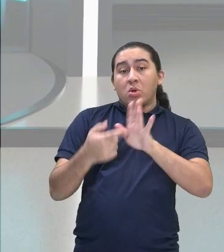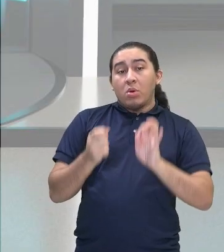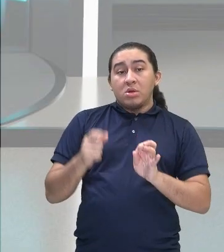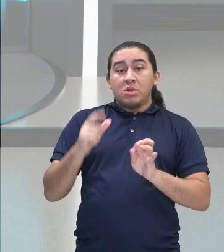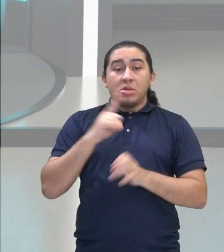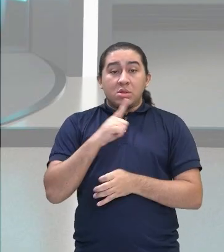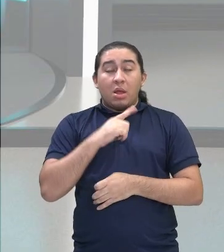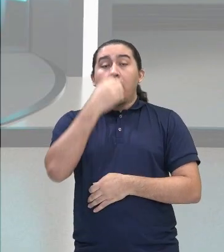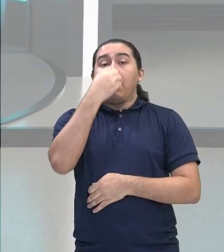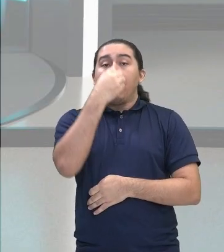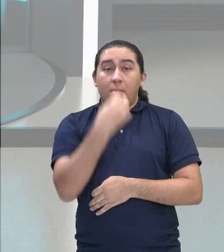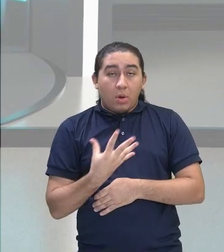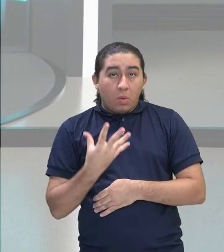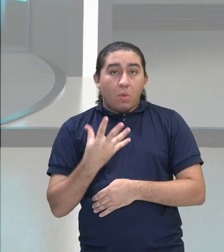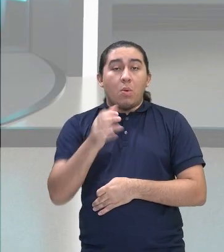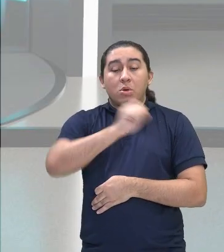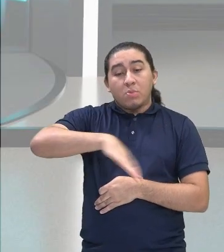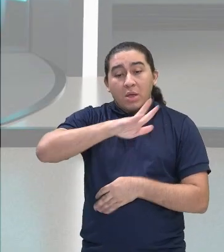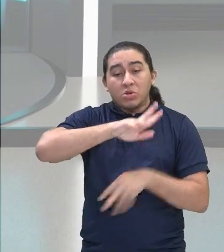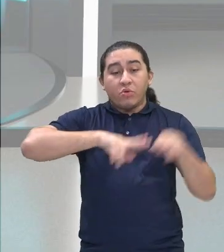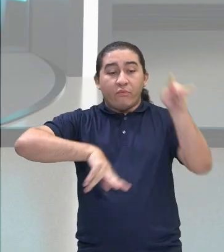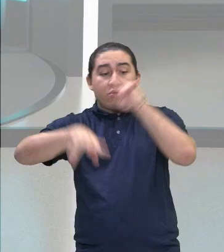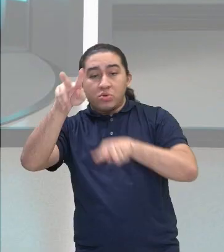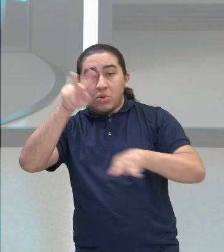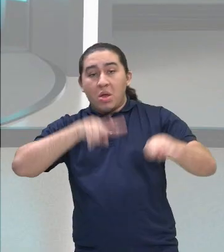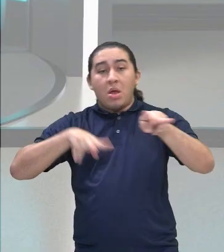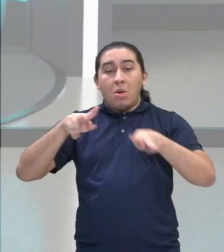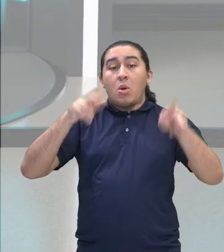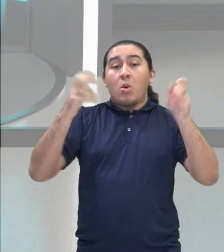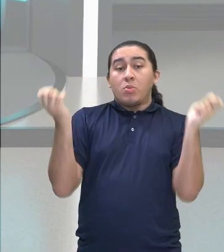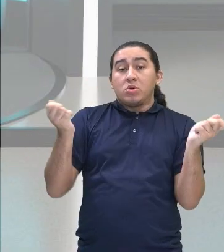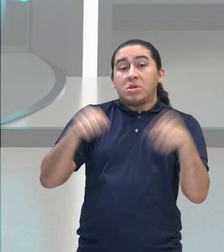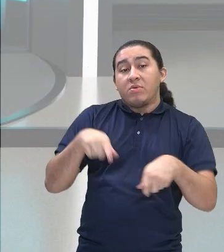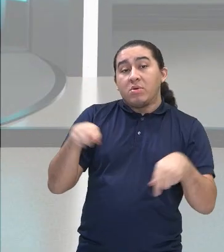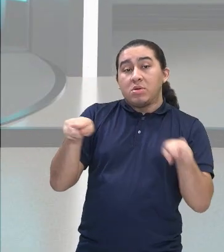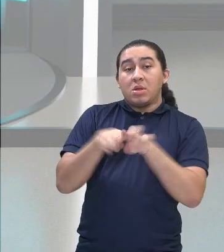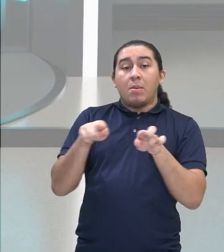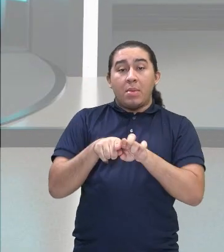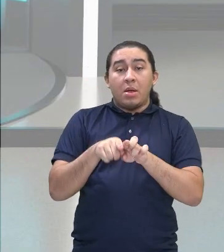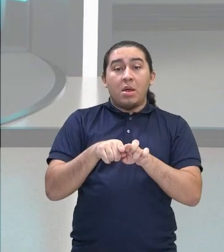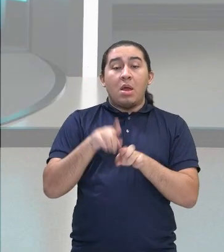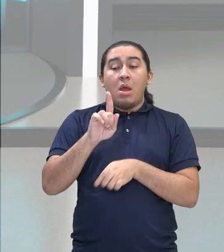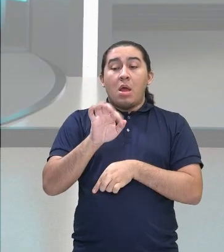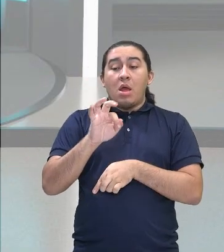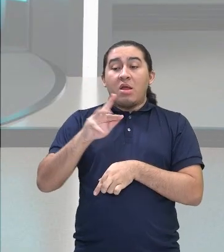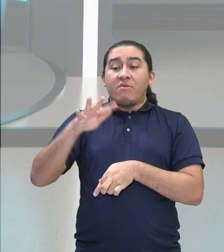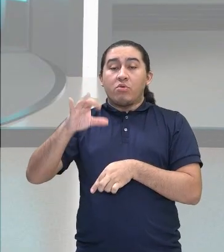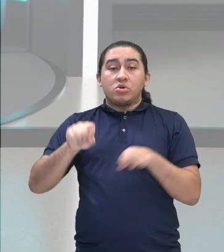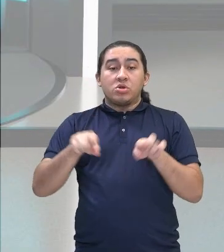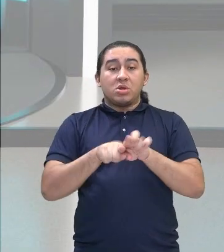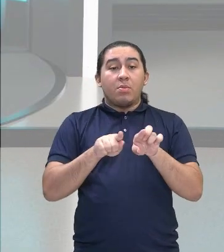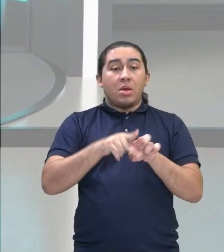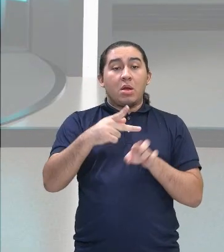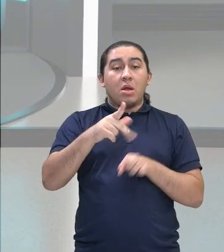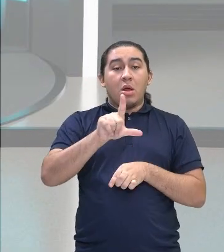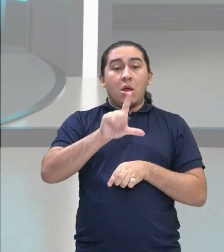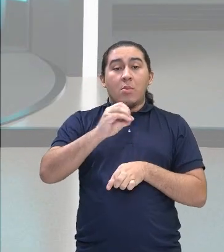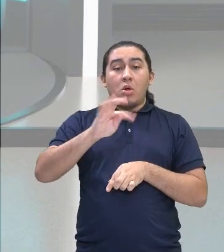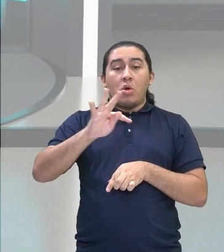de monitores capazes de exibir gráficos de plotters